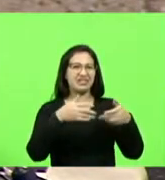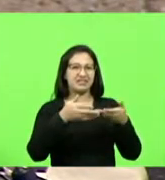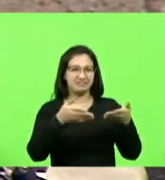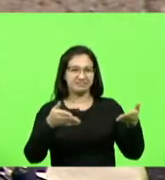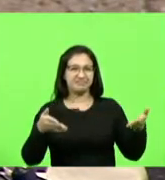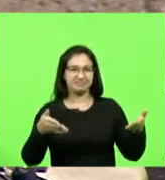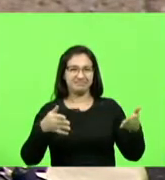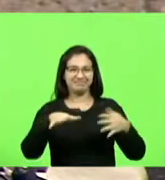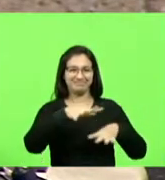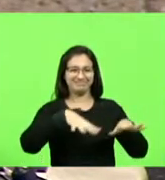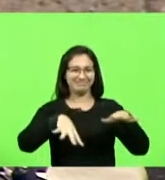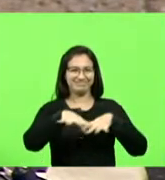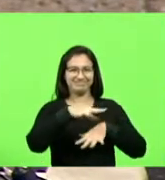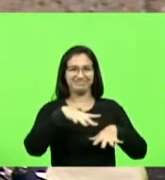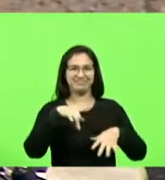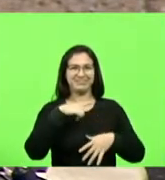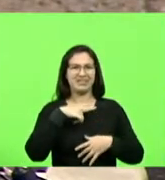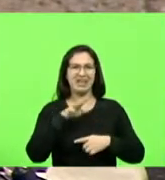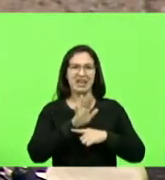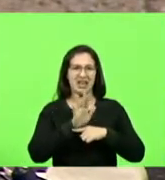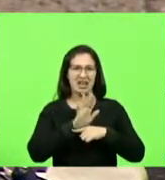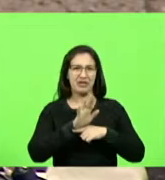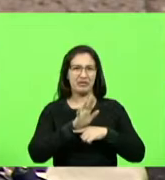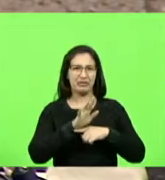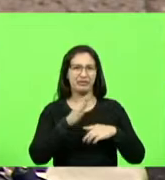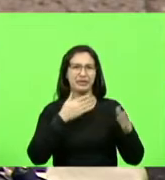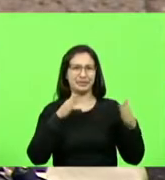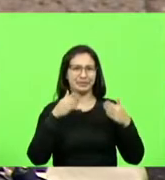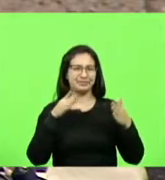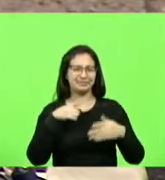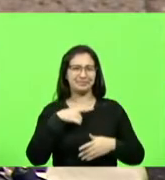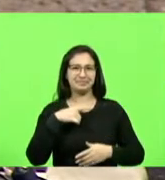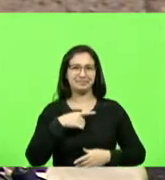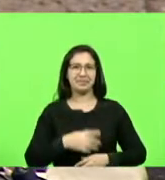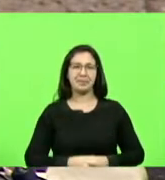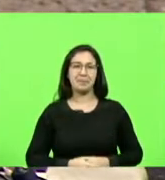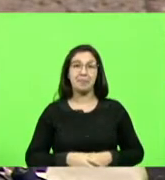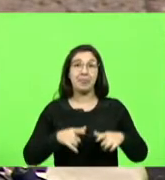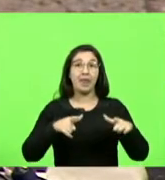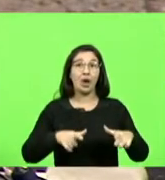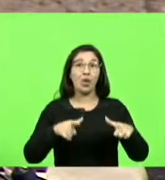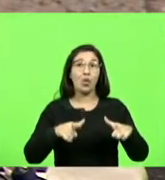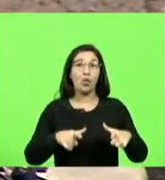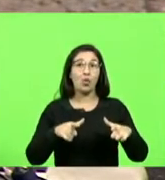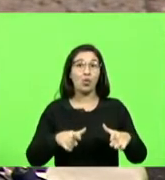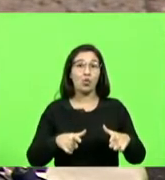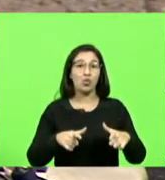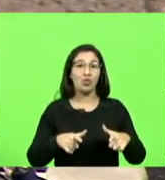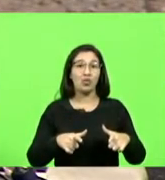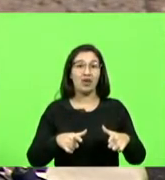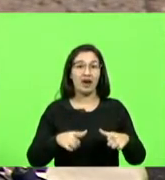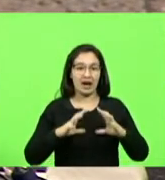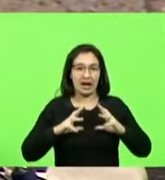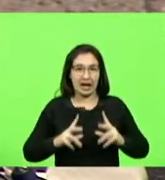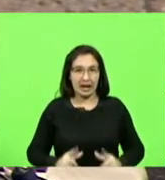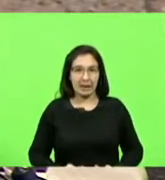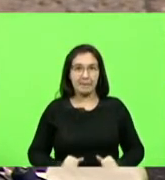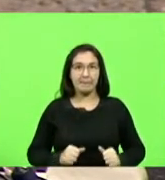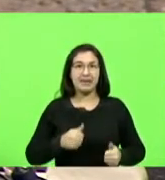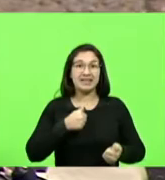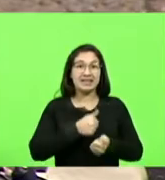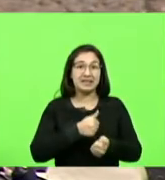pelo ambiente, tinha vídeos disso, locais onde se fazia higiene perto de local